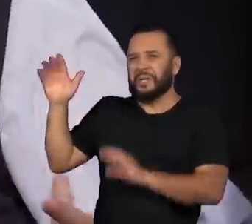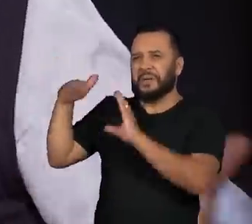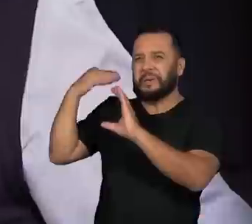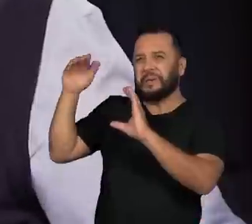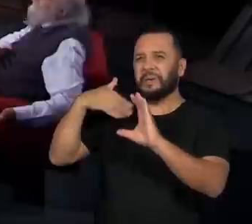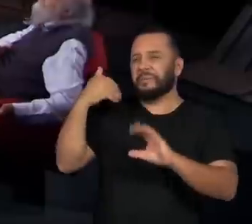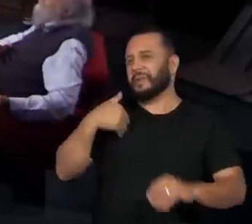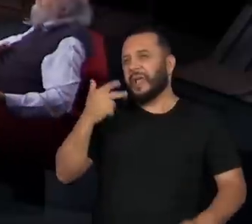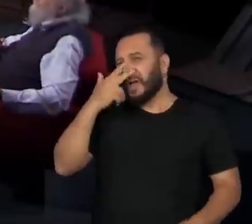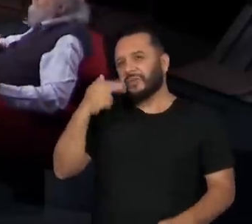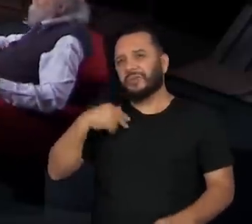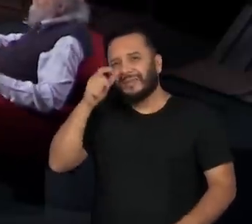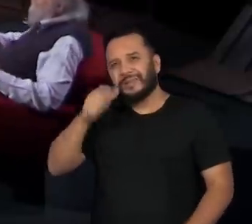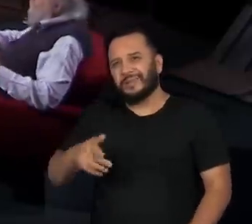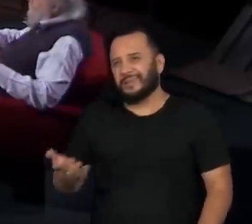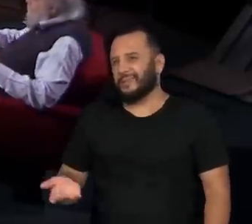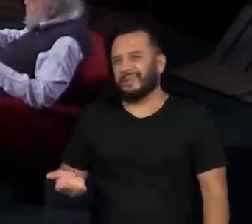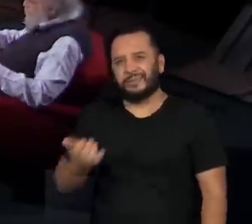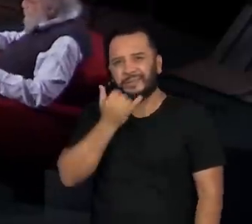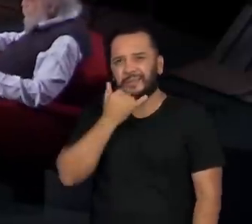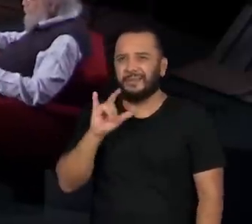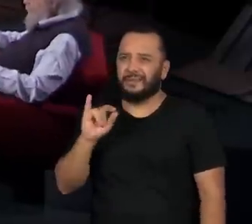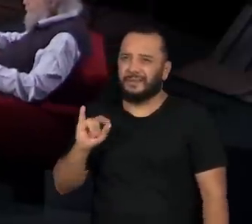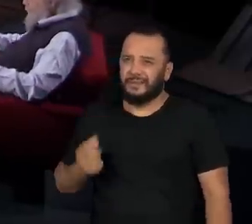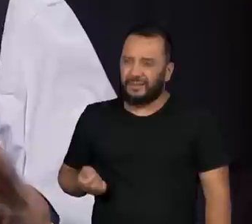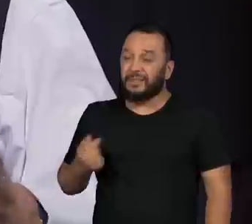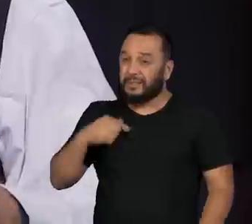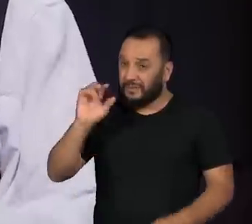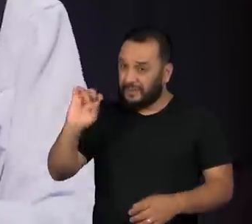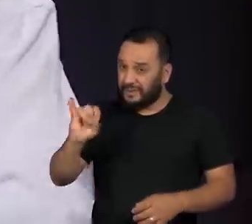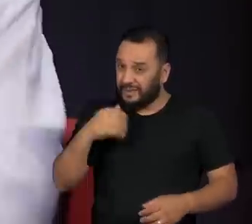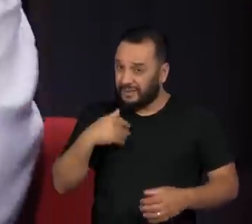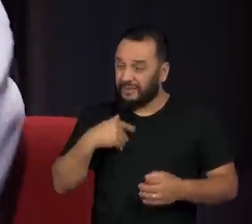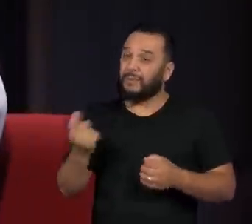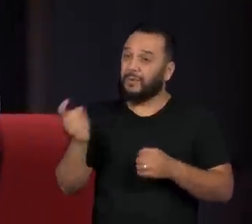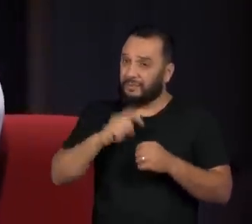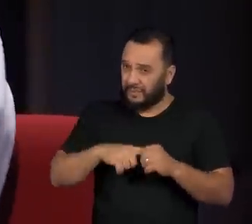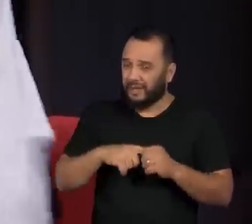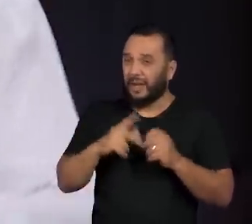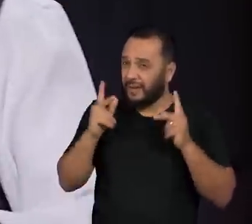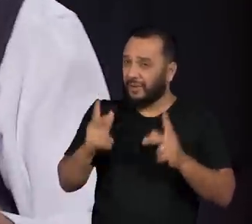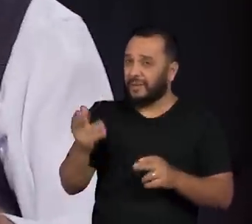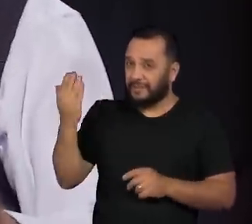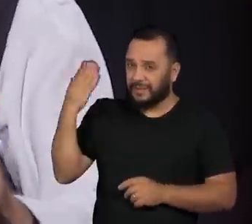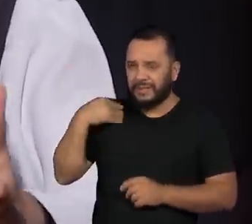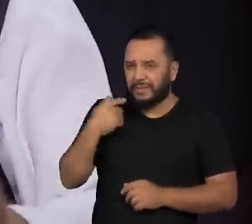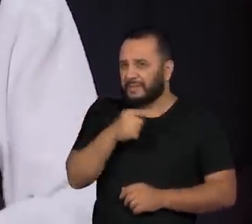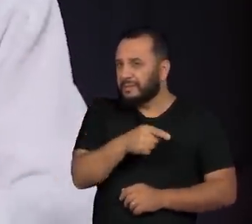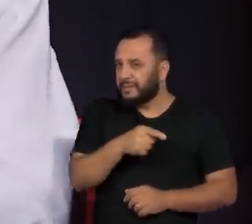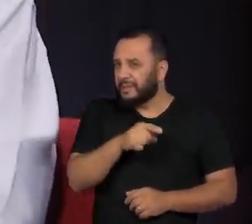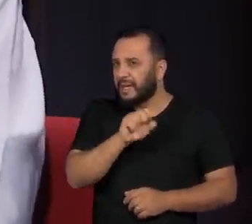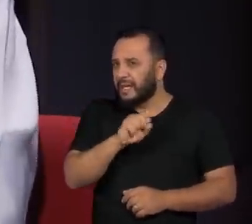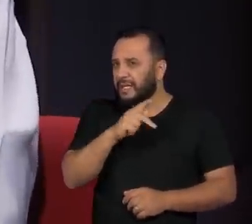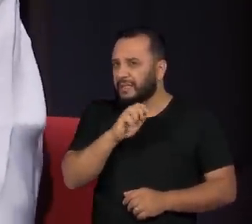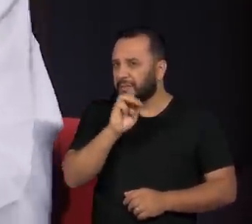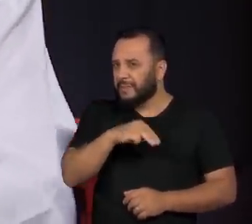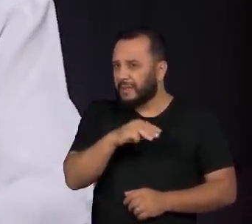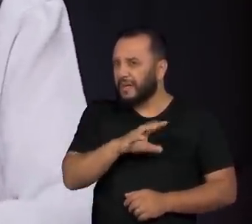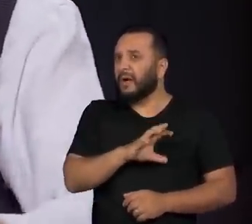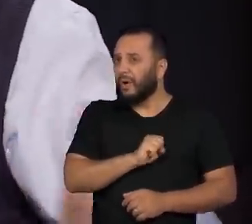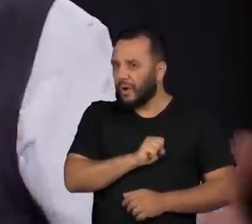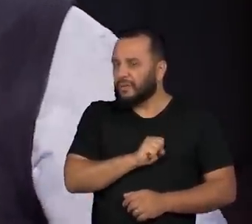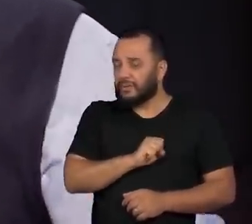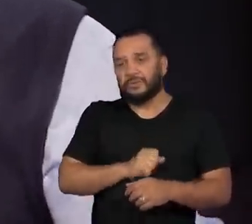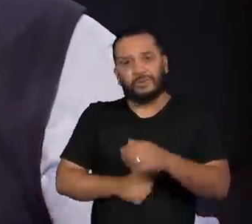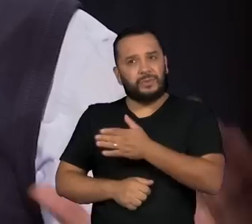porque alguém achou que me interessaria então se você voltasse a seguir o caminho das Pedras tradicional Pode ser que o sujeito gosta de spam